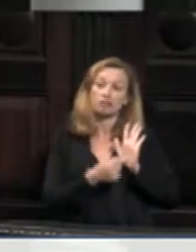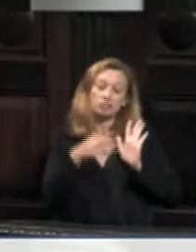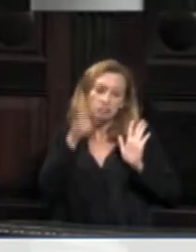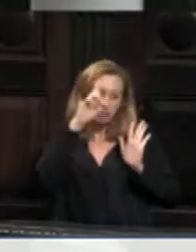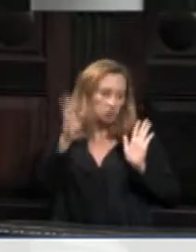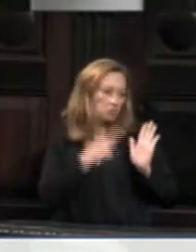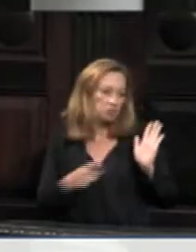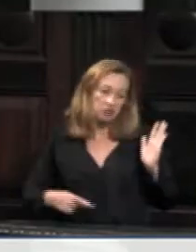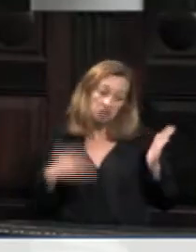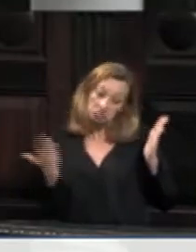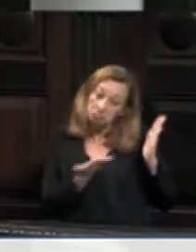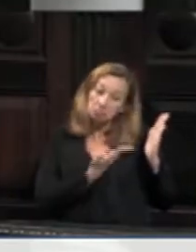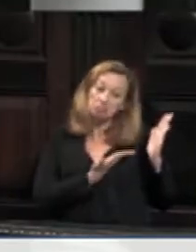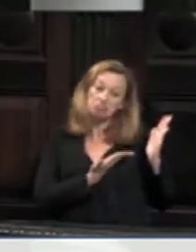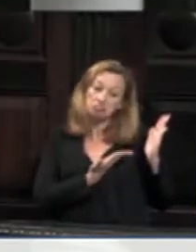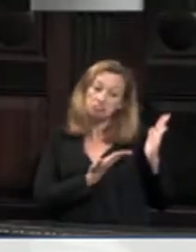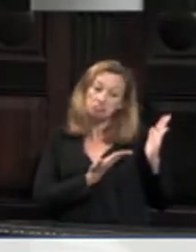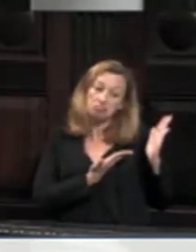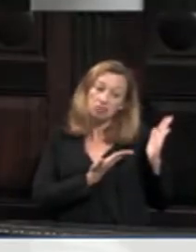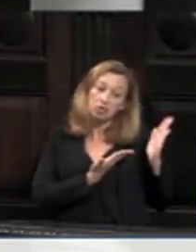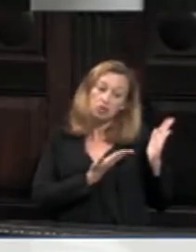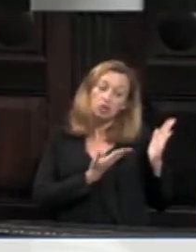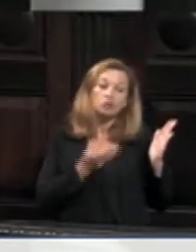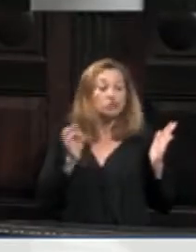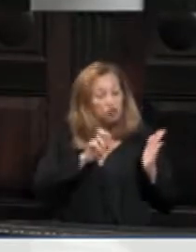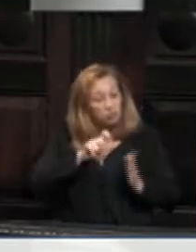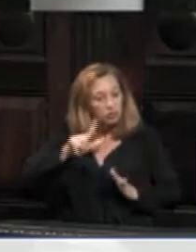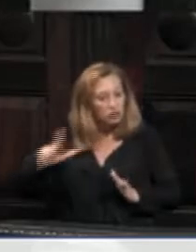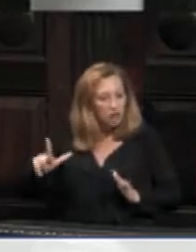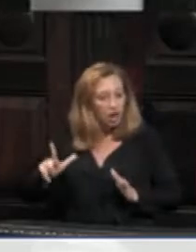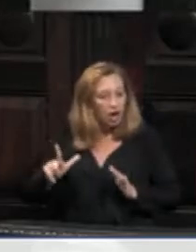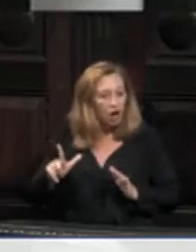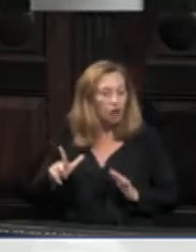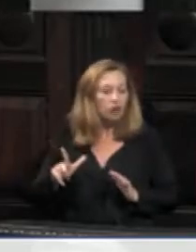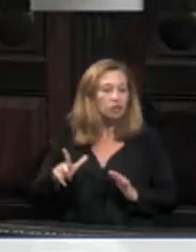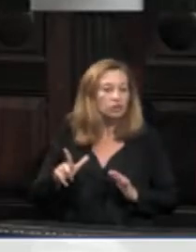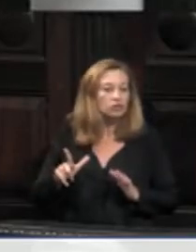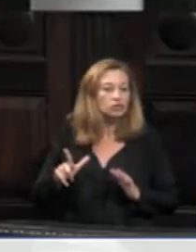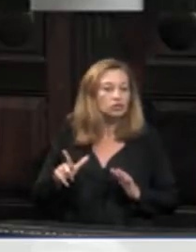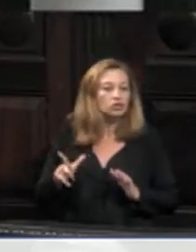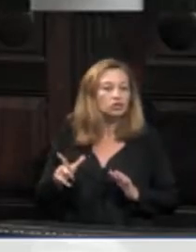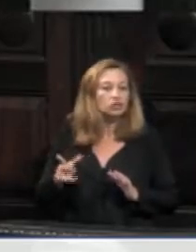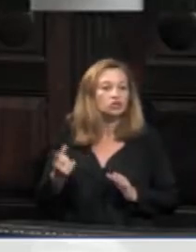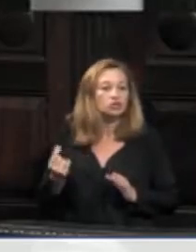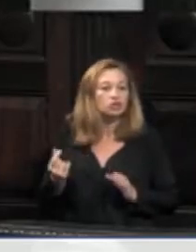eu não dou parecer sem ler. O Tribunal de Contas julgou as contas